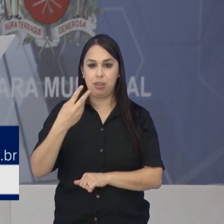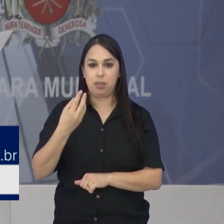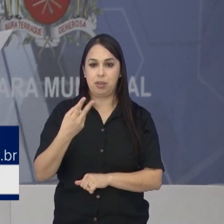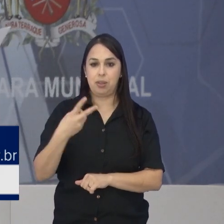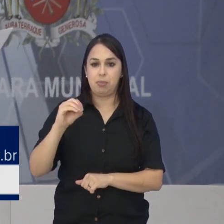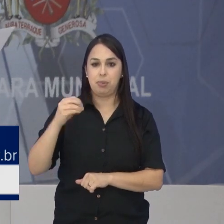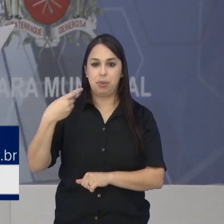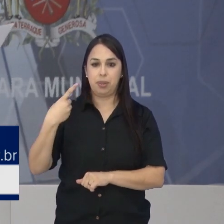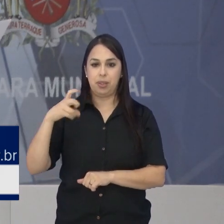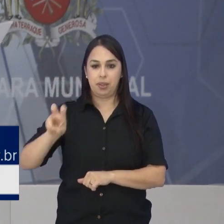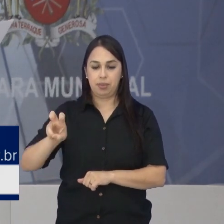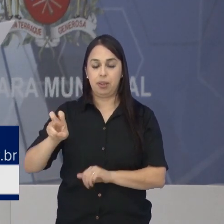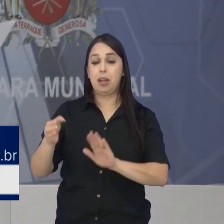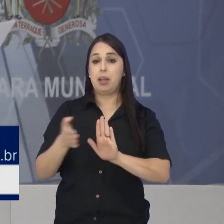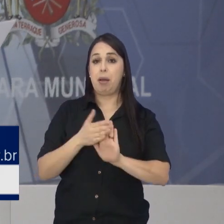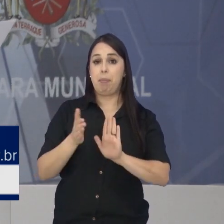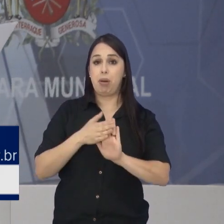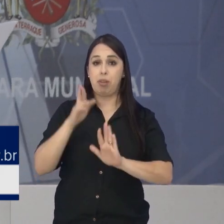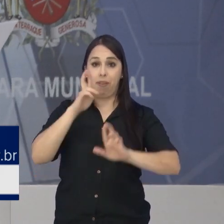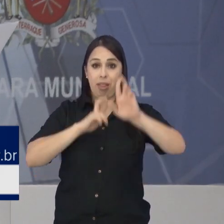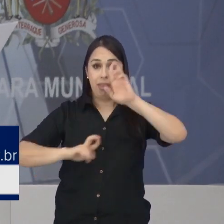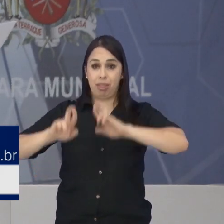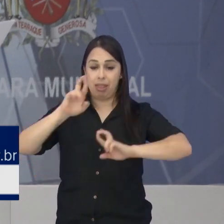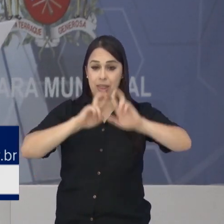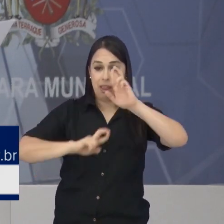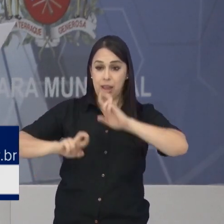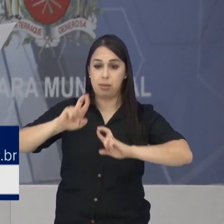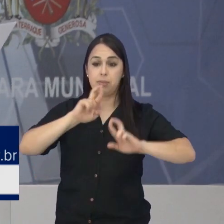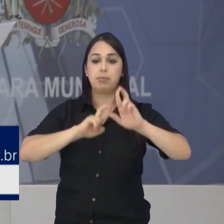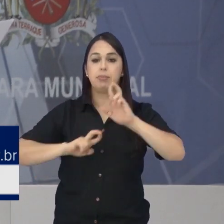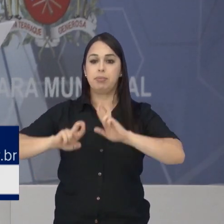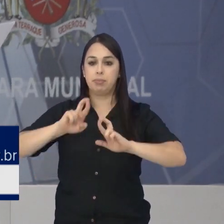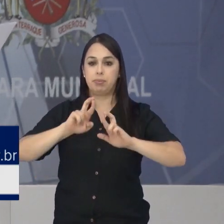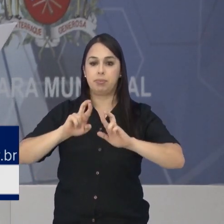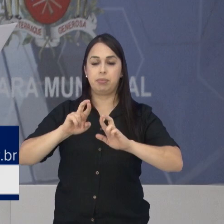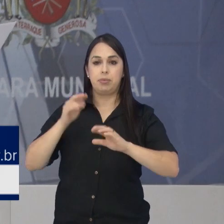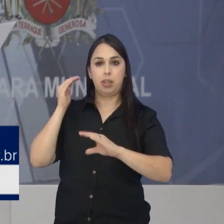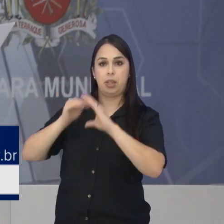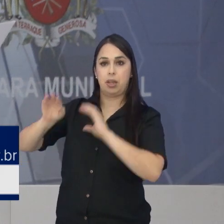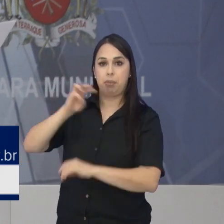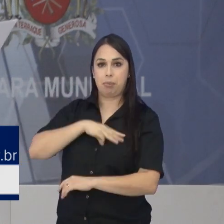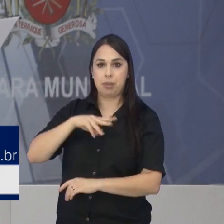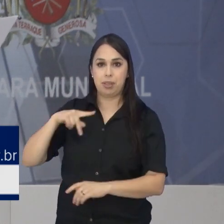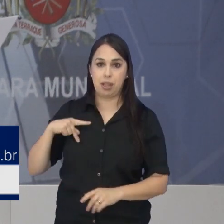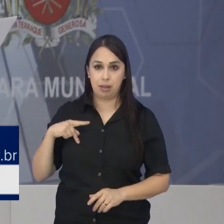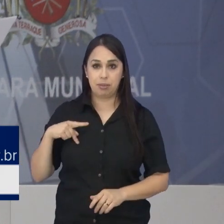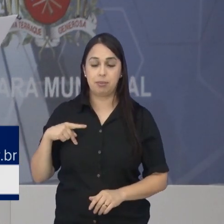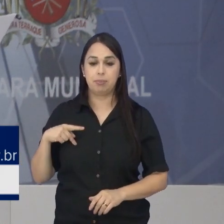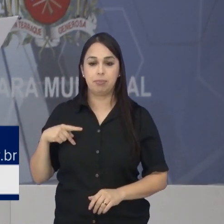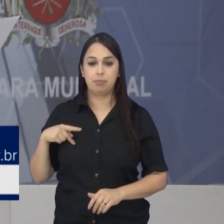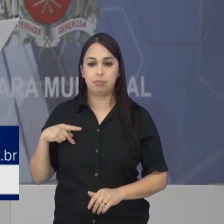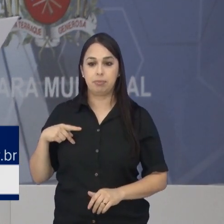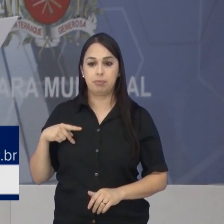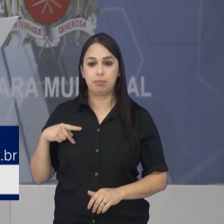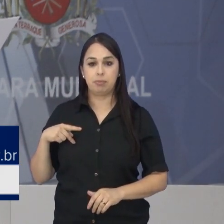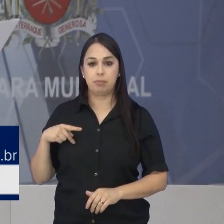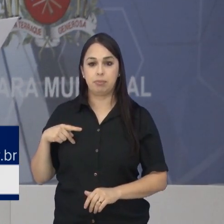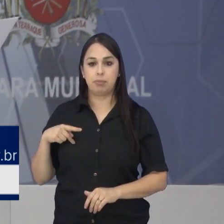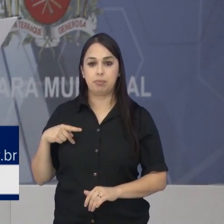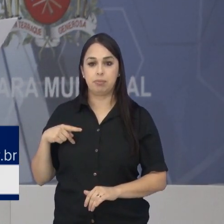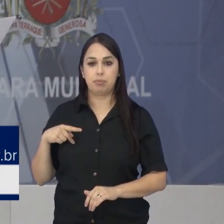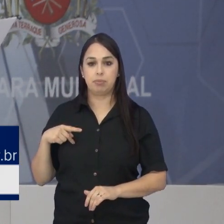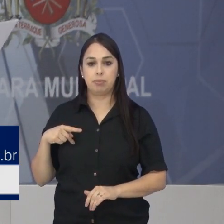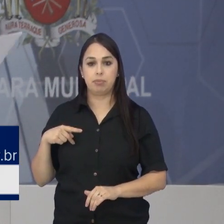Próximo item aqui, proposta da fiscalização encaminhada ao Ministério Público do Estado de São Paulo para a adoção das medidas